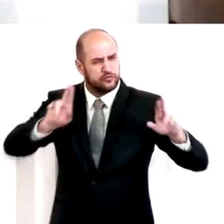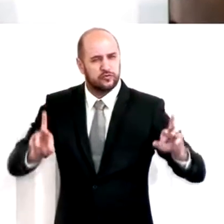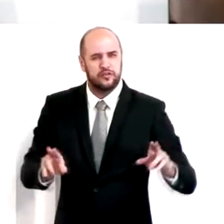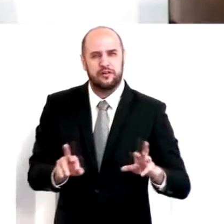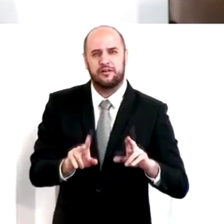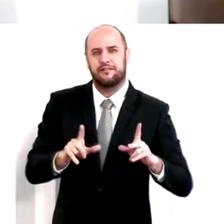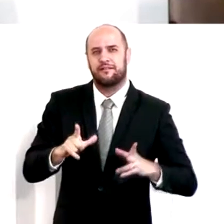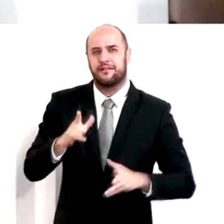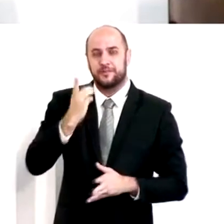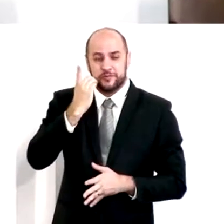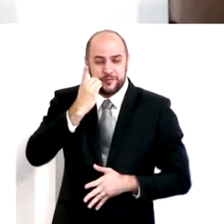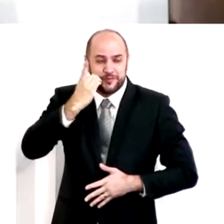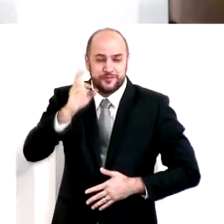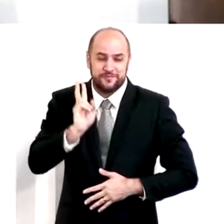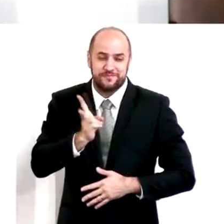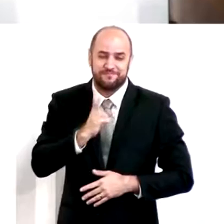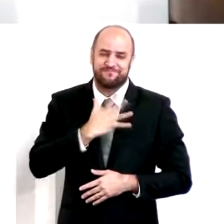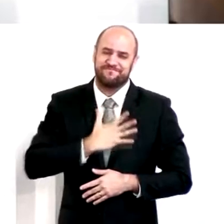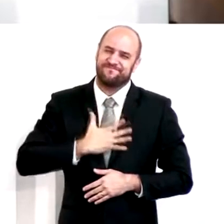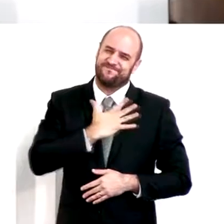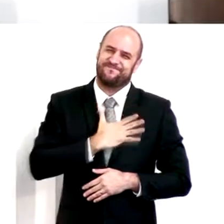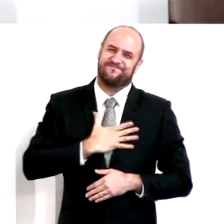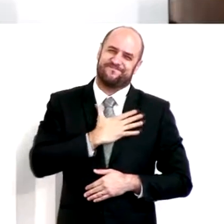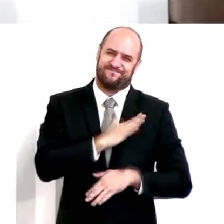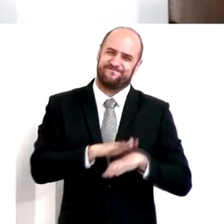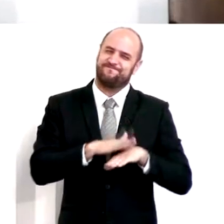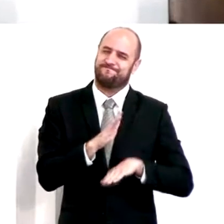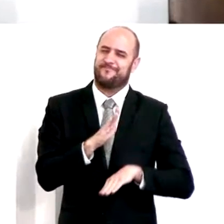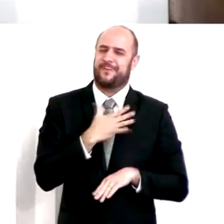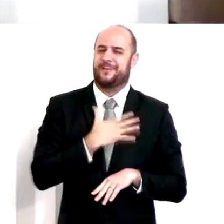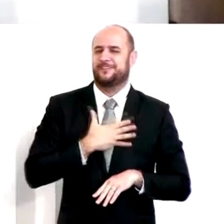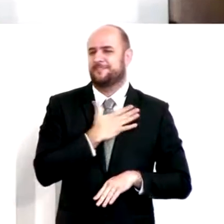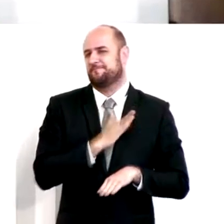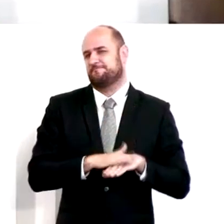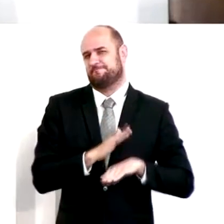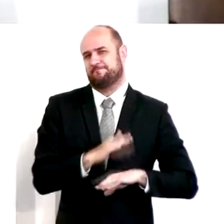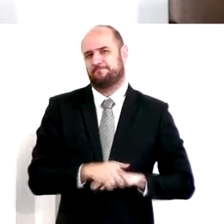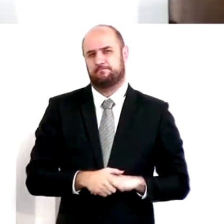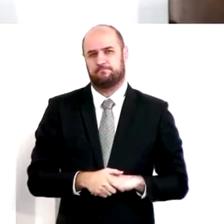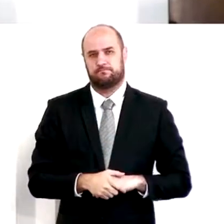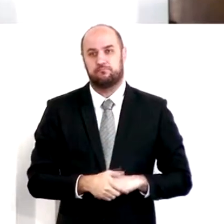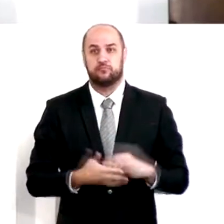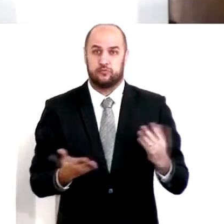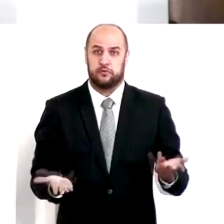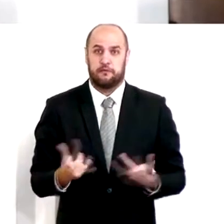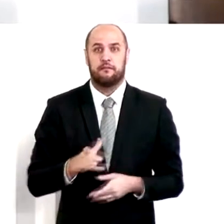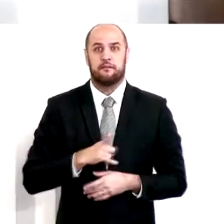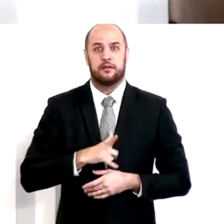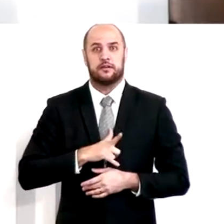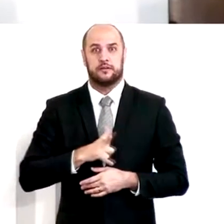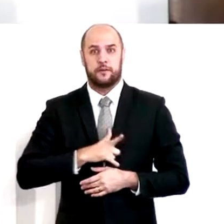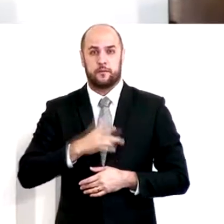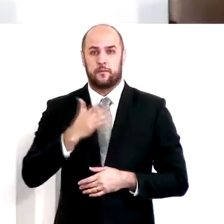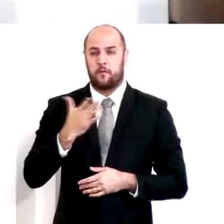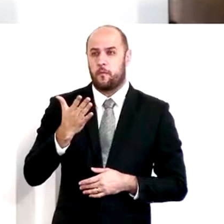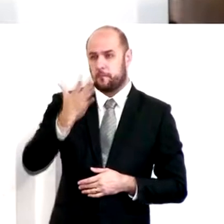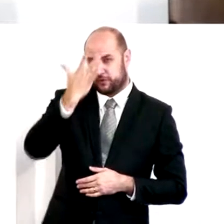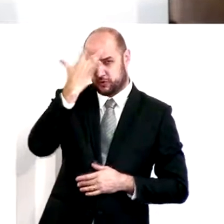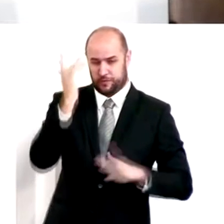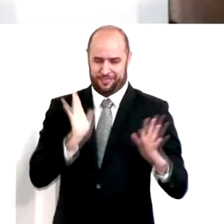deixam o nosso dia mais bonito, mais agradável. Não é à toa que os românticos